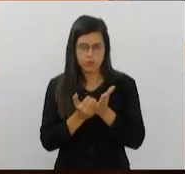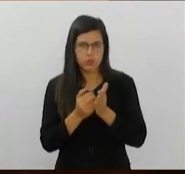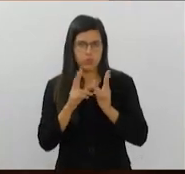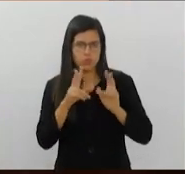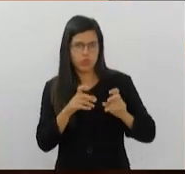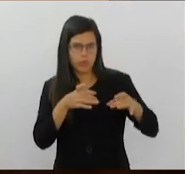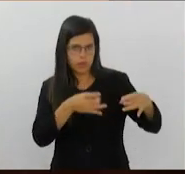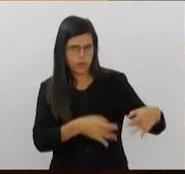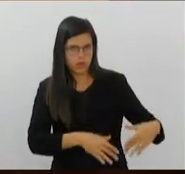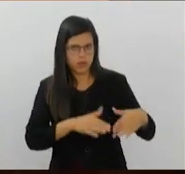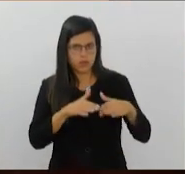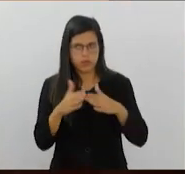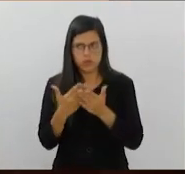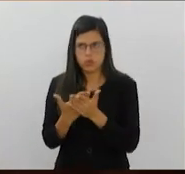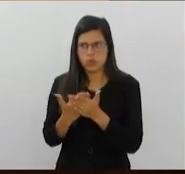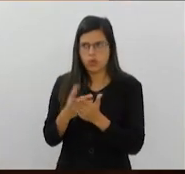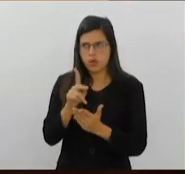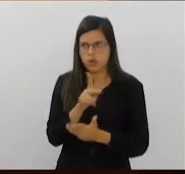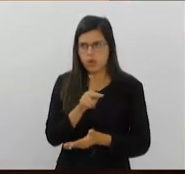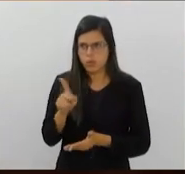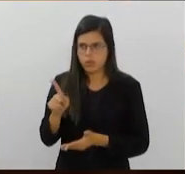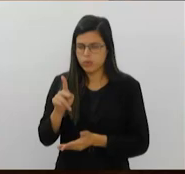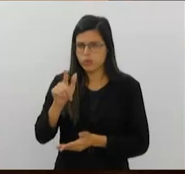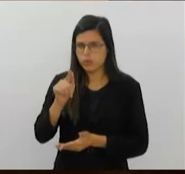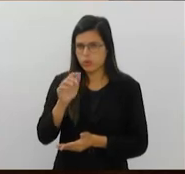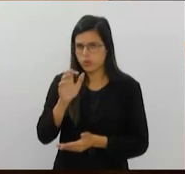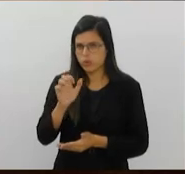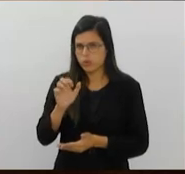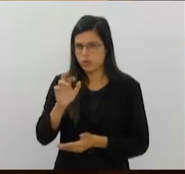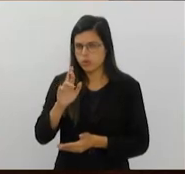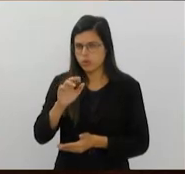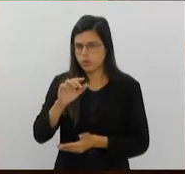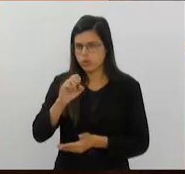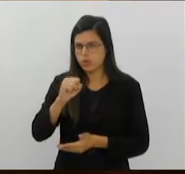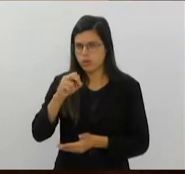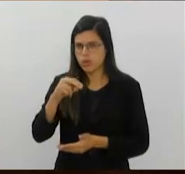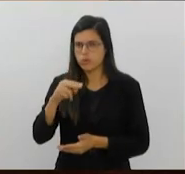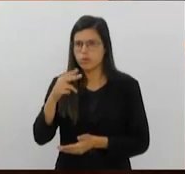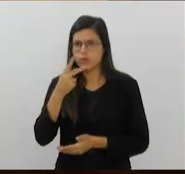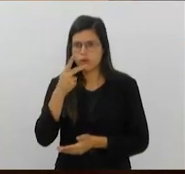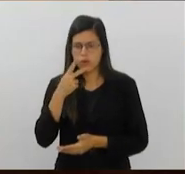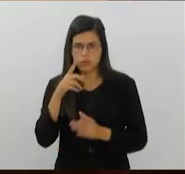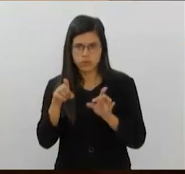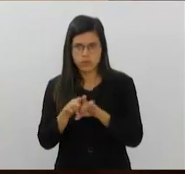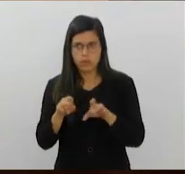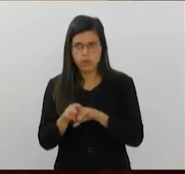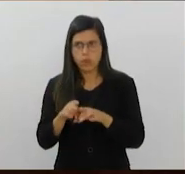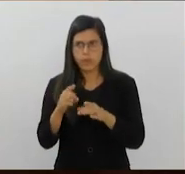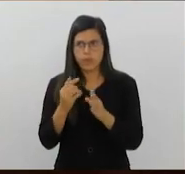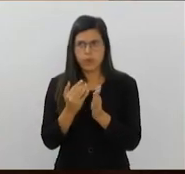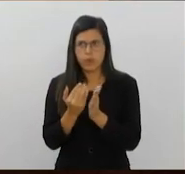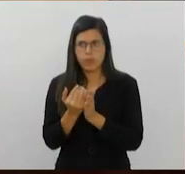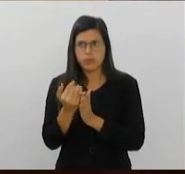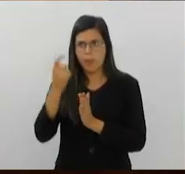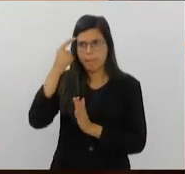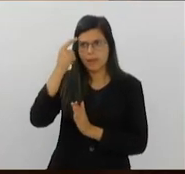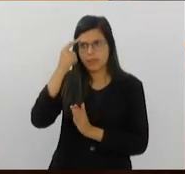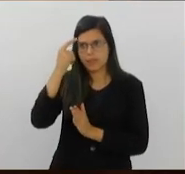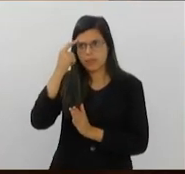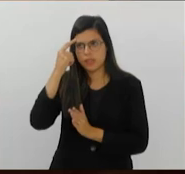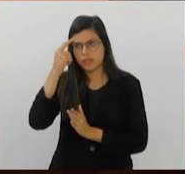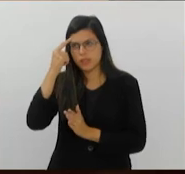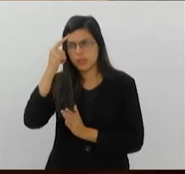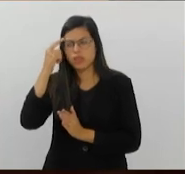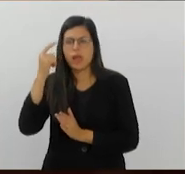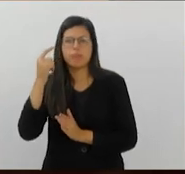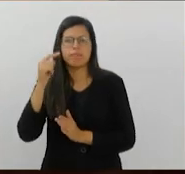também trouxe bastante para a gente conseguir pensar, mas indo objetivamente a nossa pergunta. Marcos Barão e